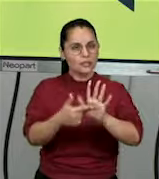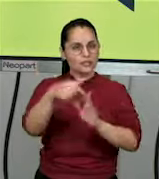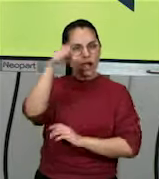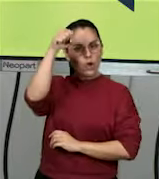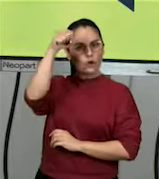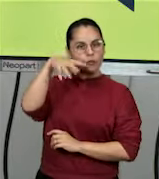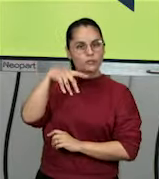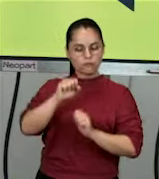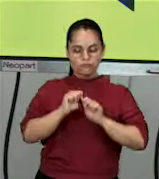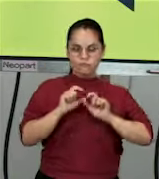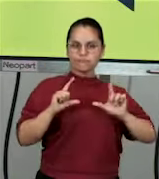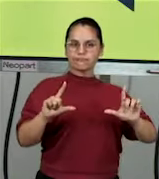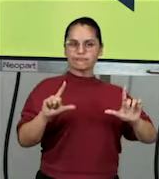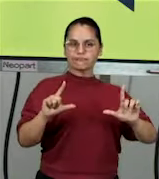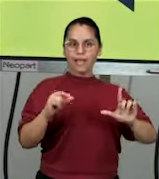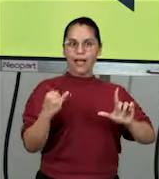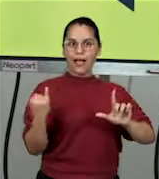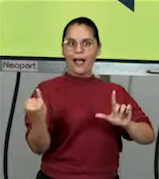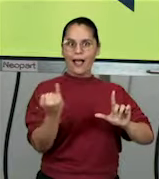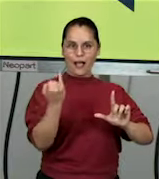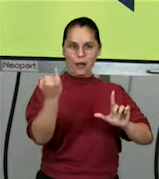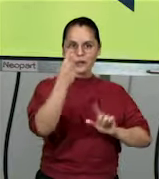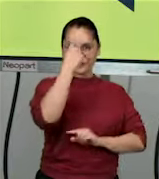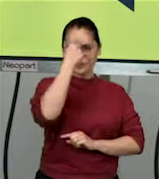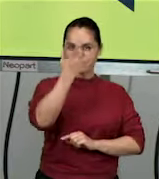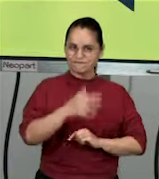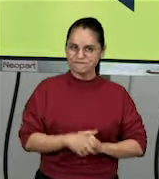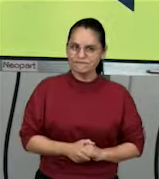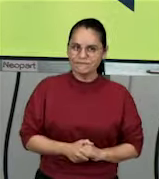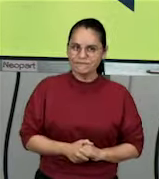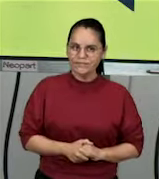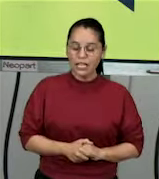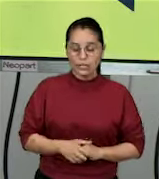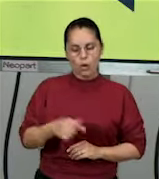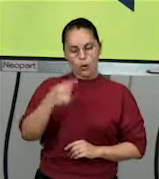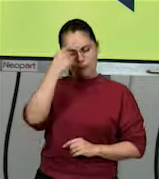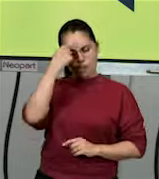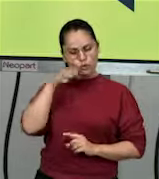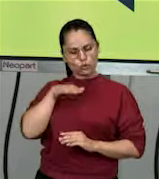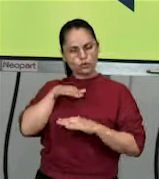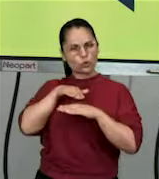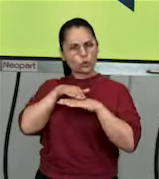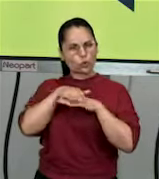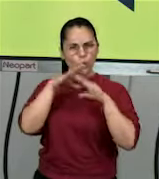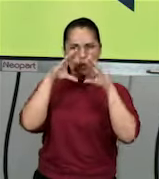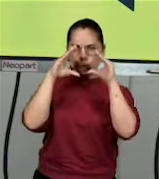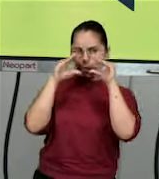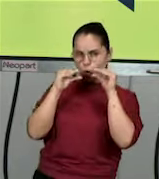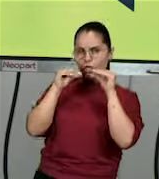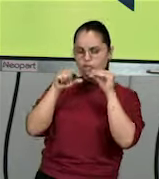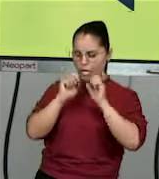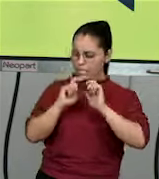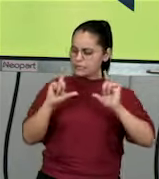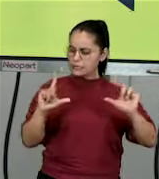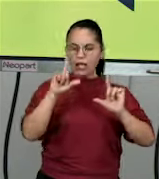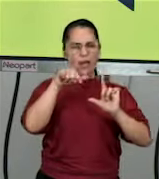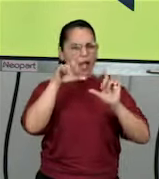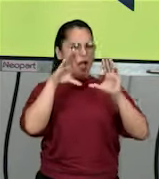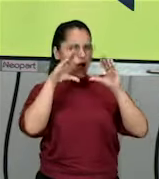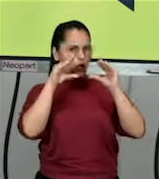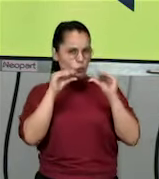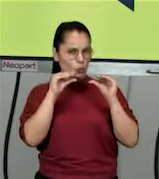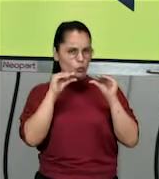minha cena? Isso tudo é muito importante pensar. Bem, eu penso na noite ou não. A minha cena ela